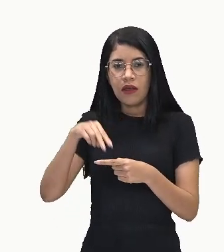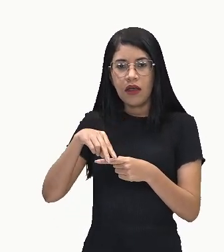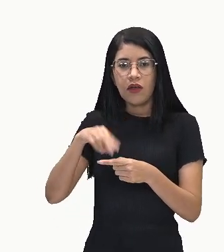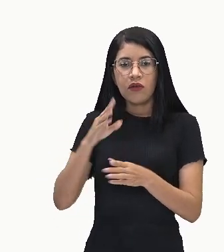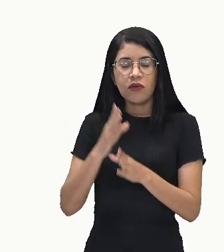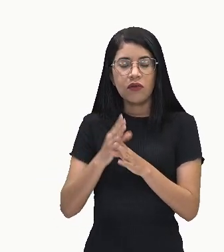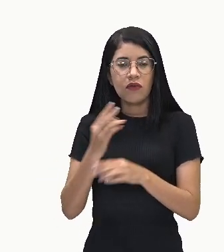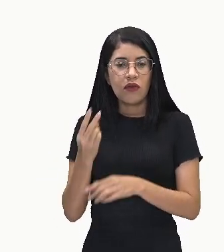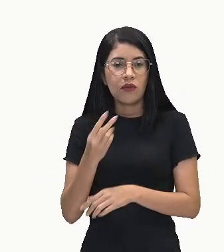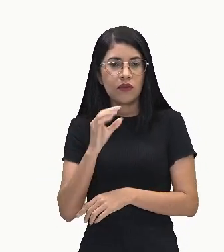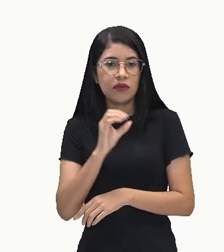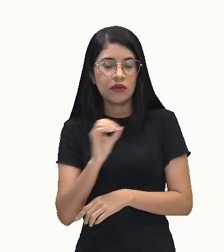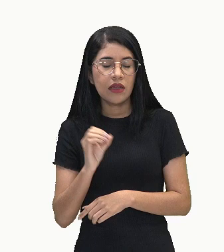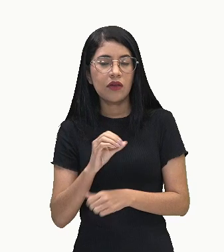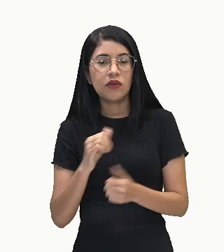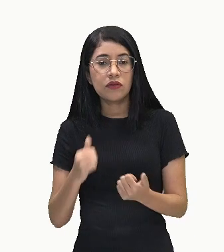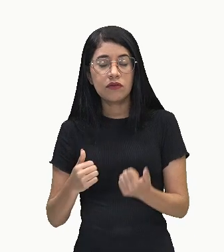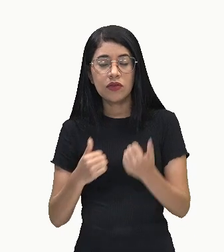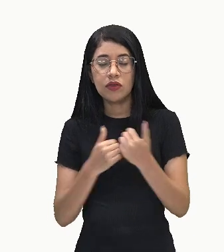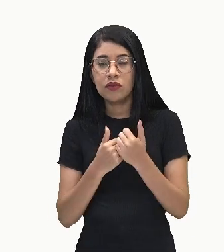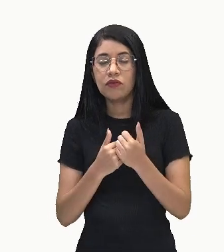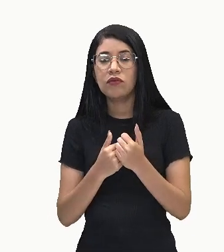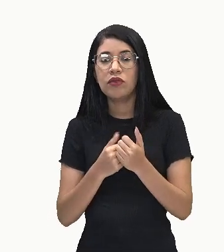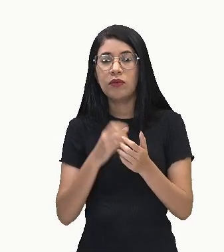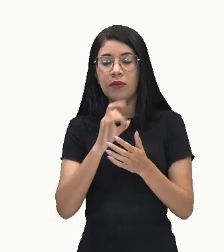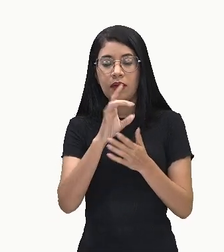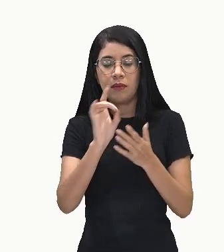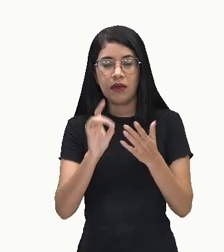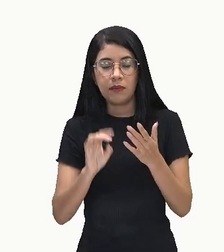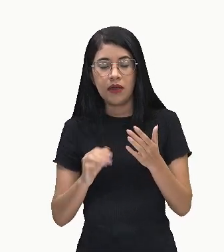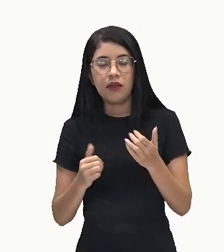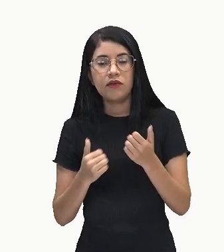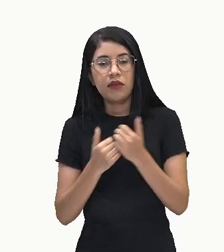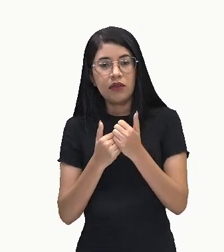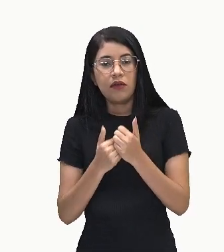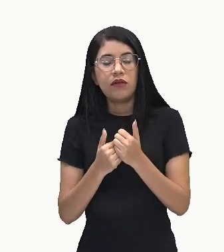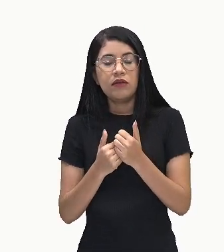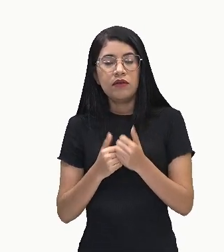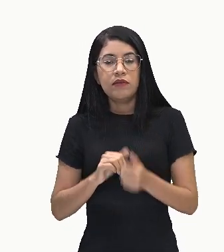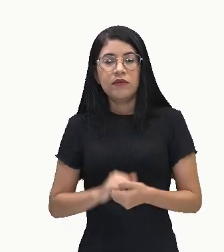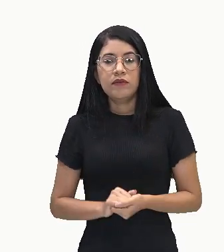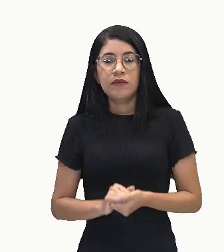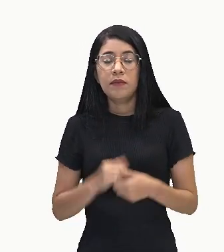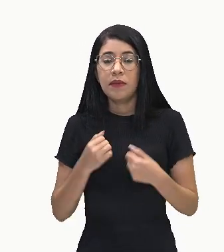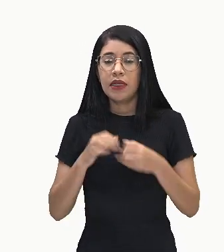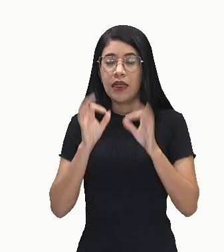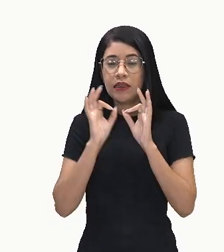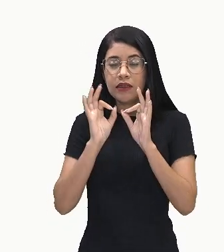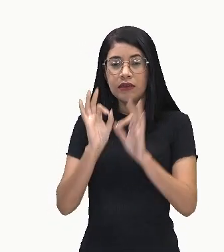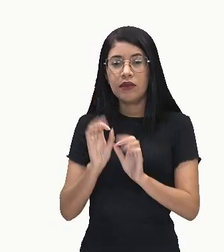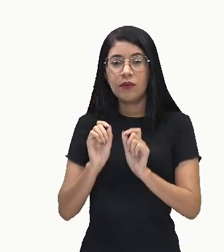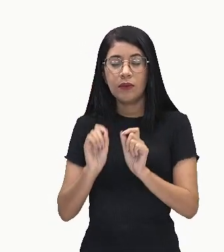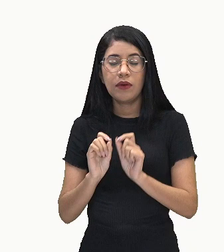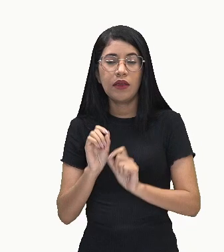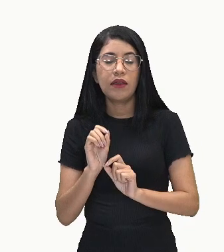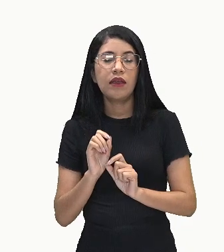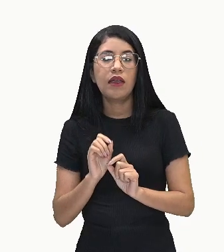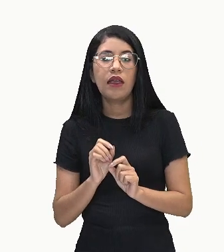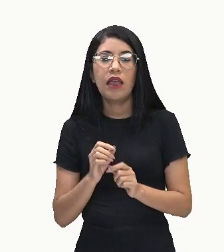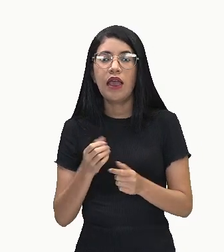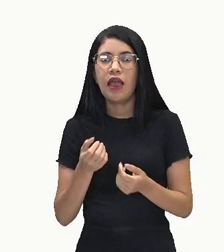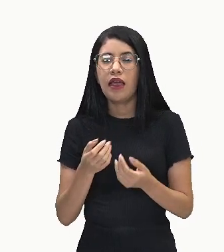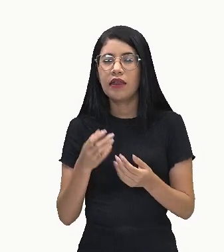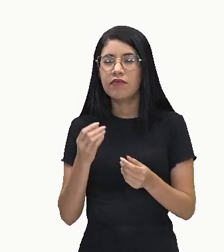Substituímos os parâmetros pelos valores do polinômio. O cuidado de quê? De não substituir os parâmetros por